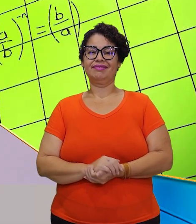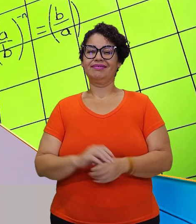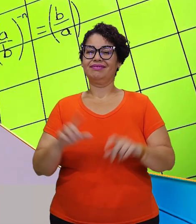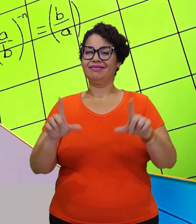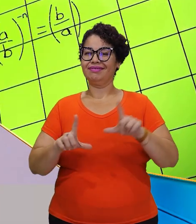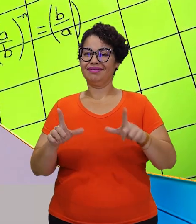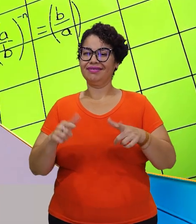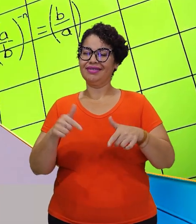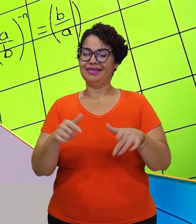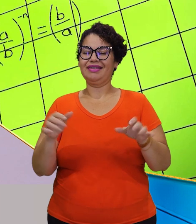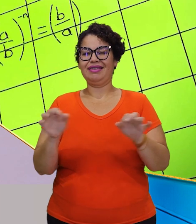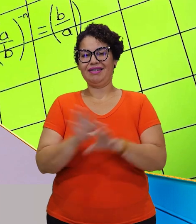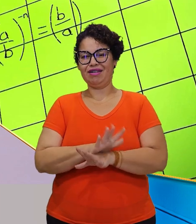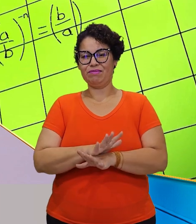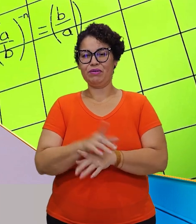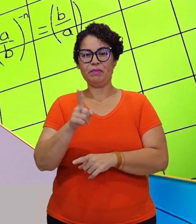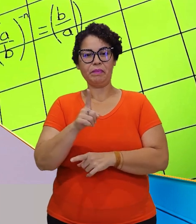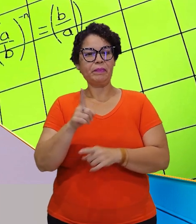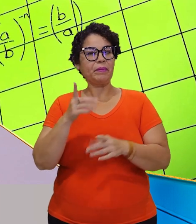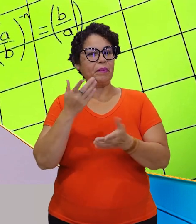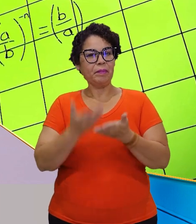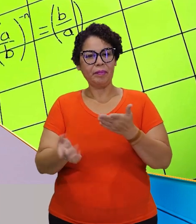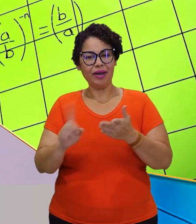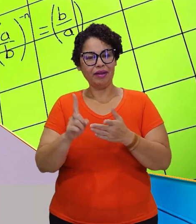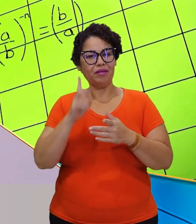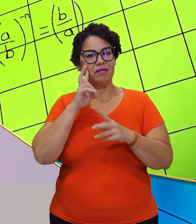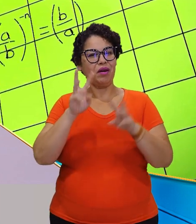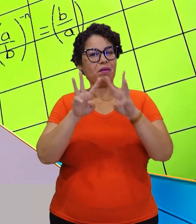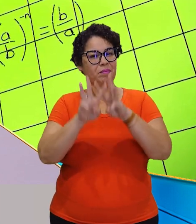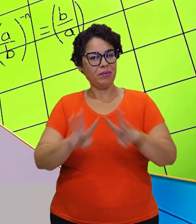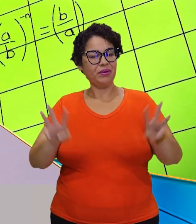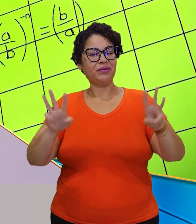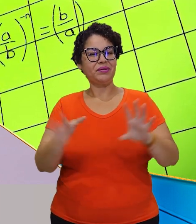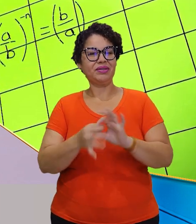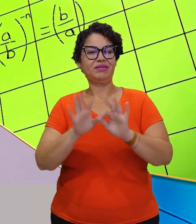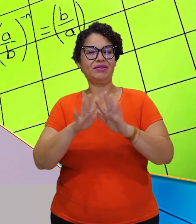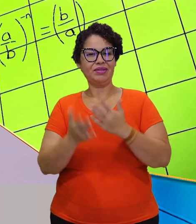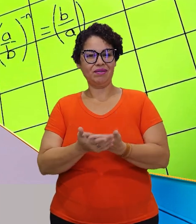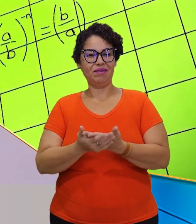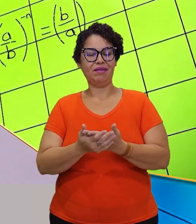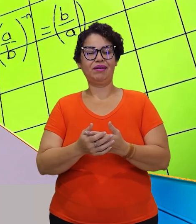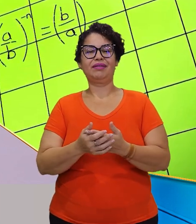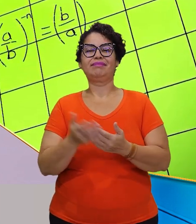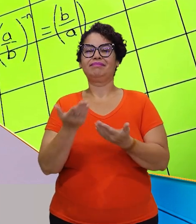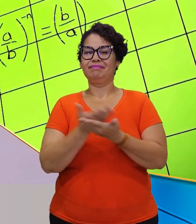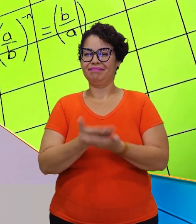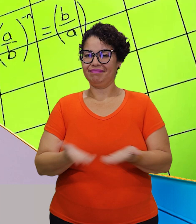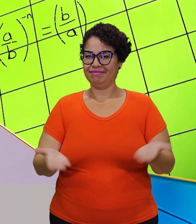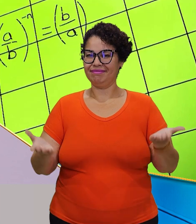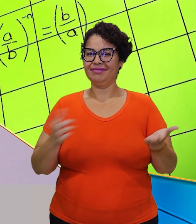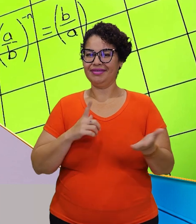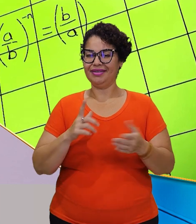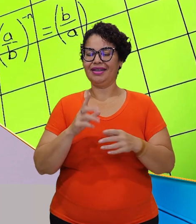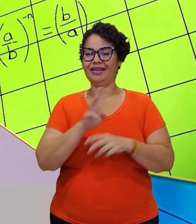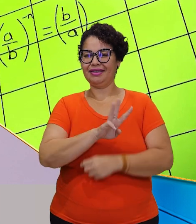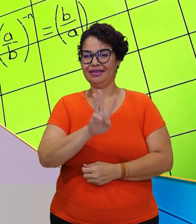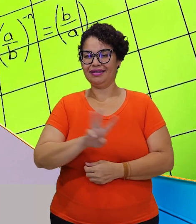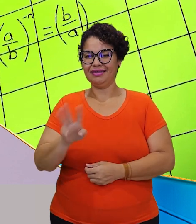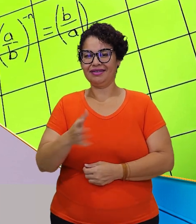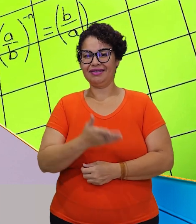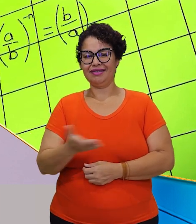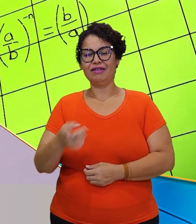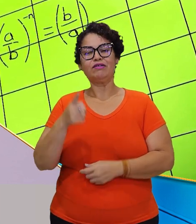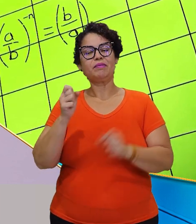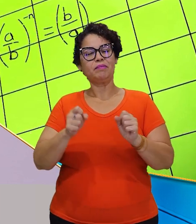O programa de hoje vai ficando por aqui. Não deixe de nos acompanhar no portal Conexão Escola. O endereço está aparecendo aí na